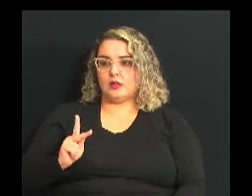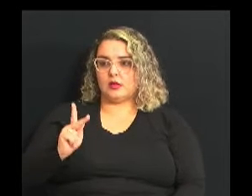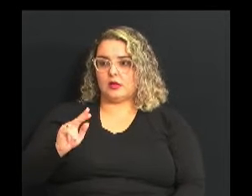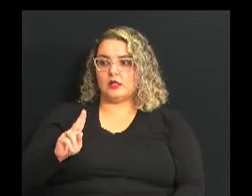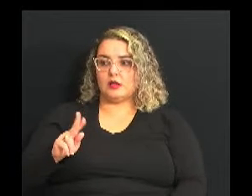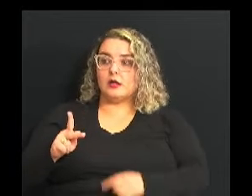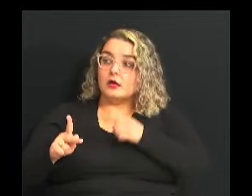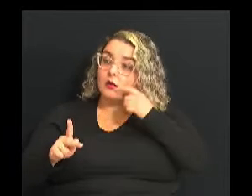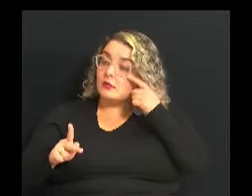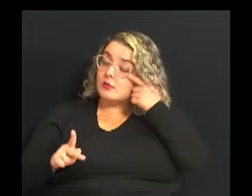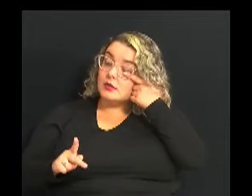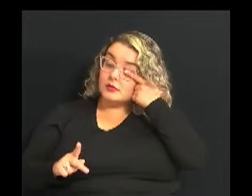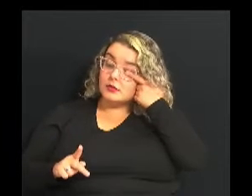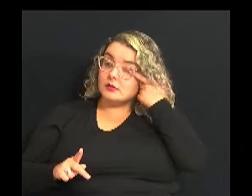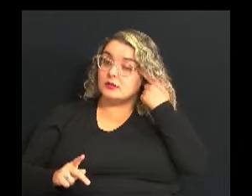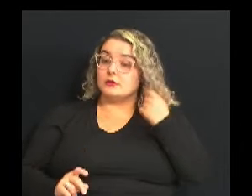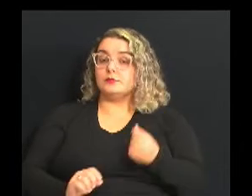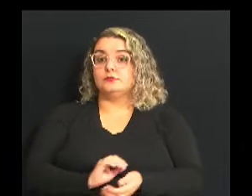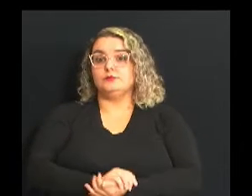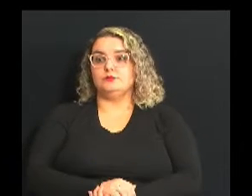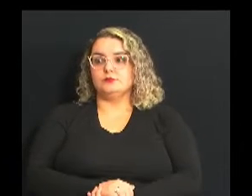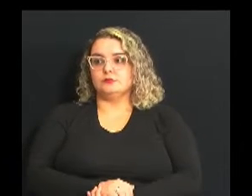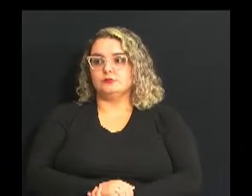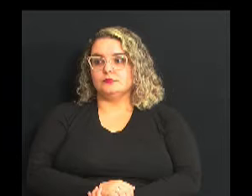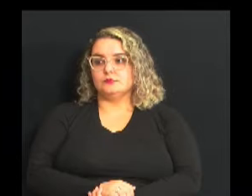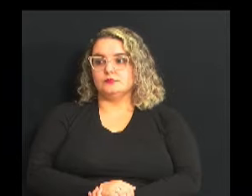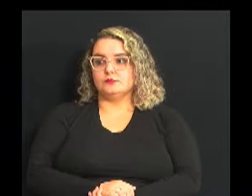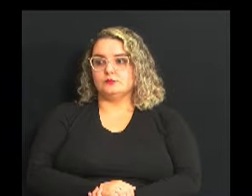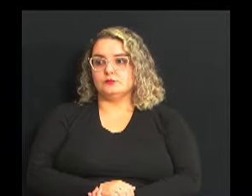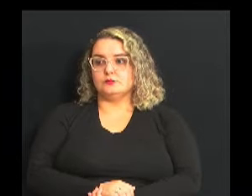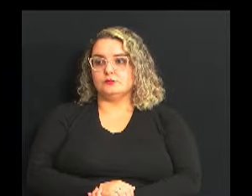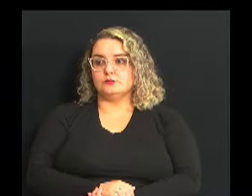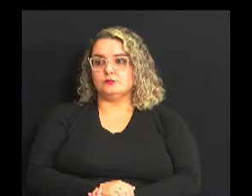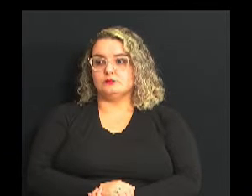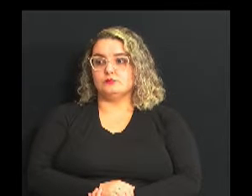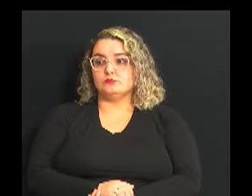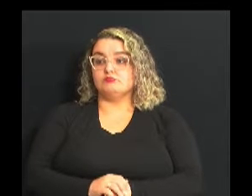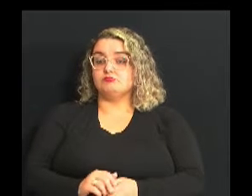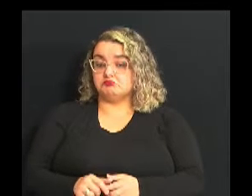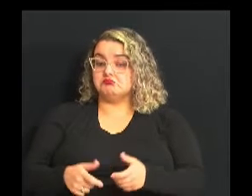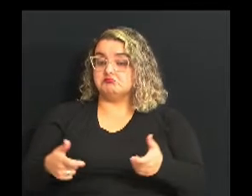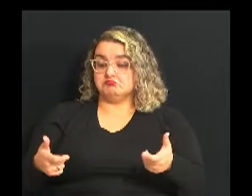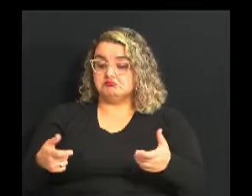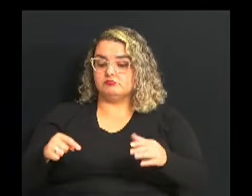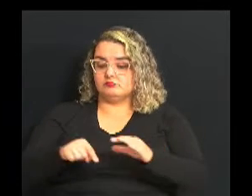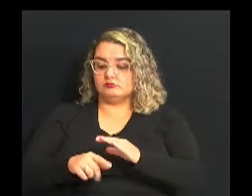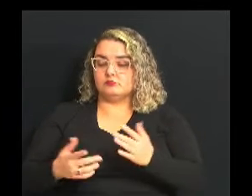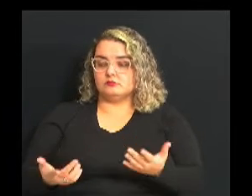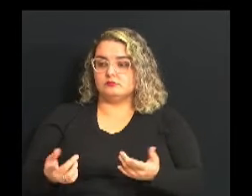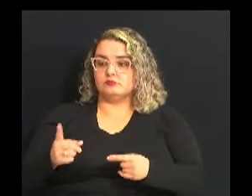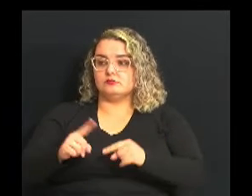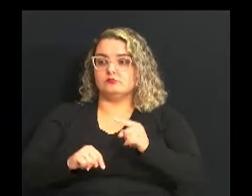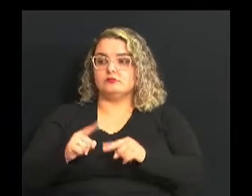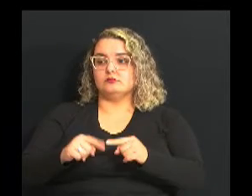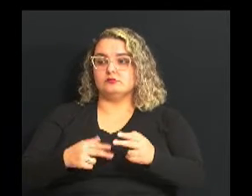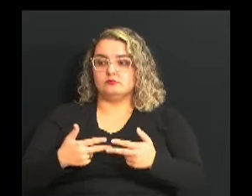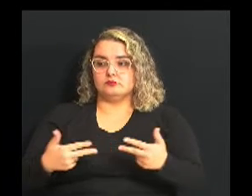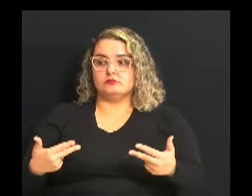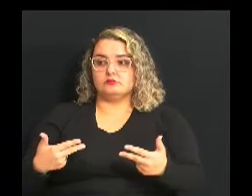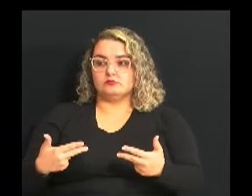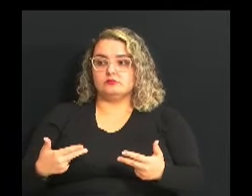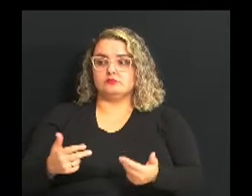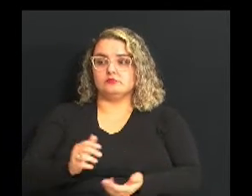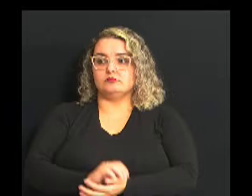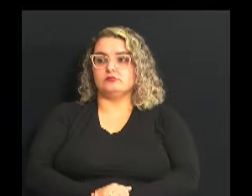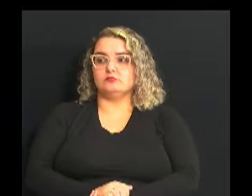de backup até então bem robusta, né? A gente está adquirindo alguns equipamentos ainda né, com uma